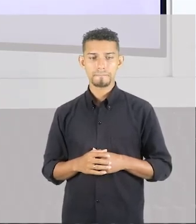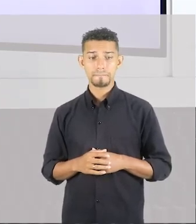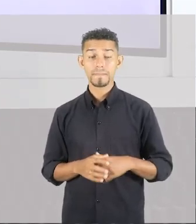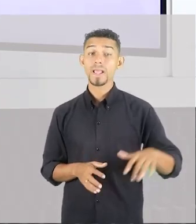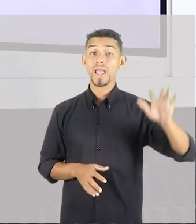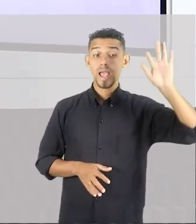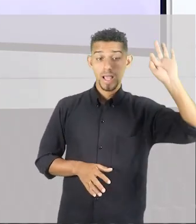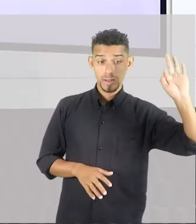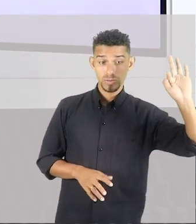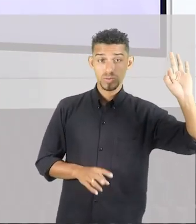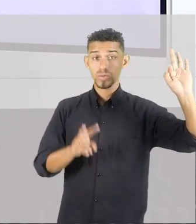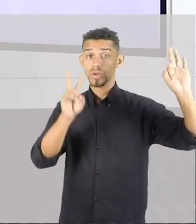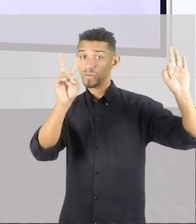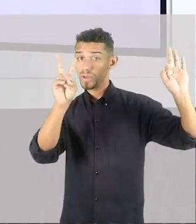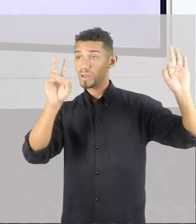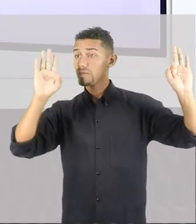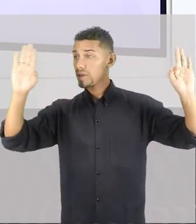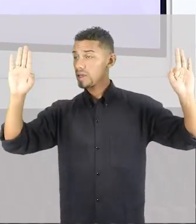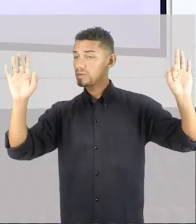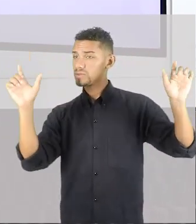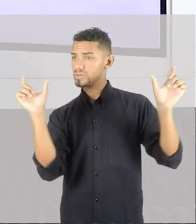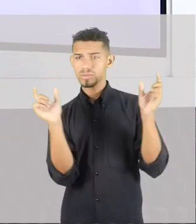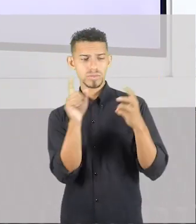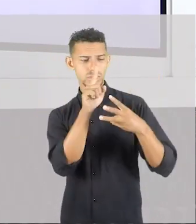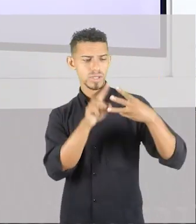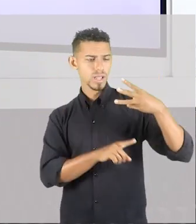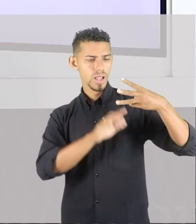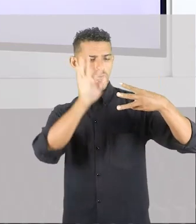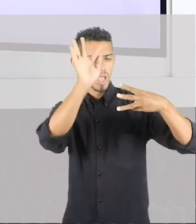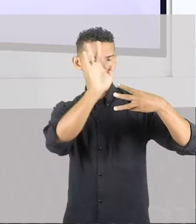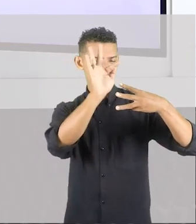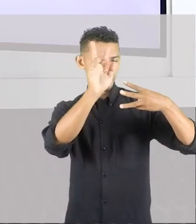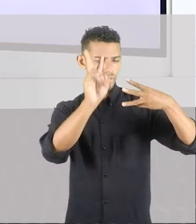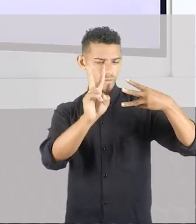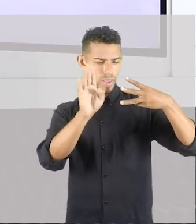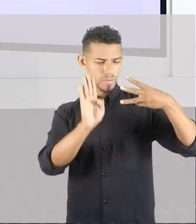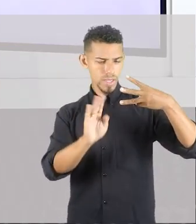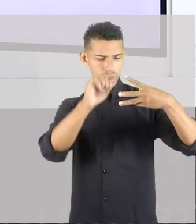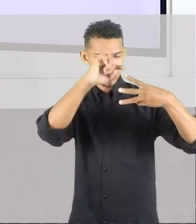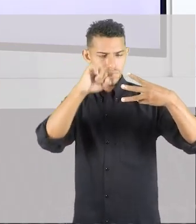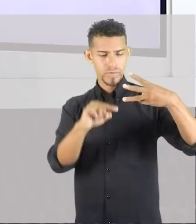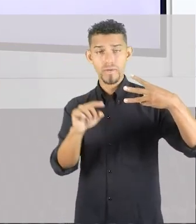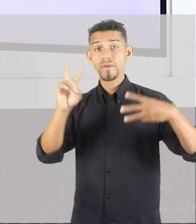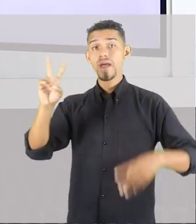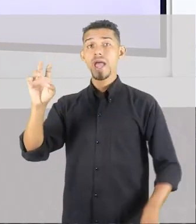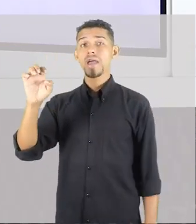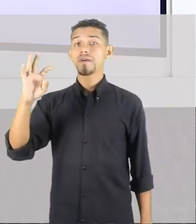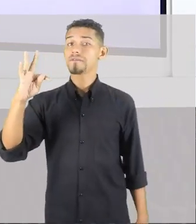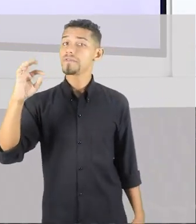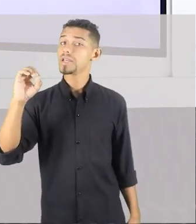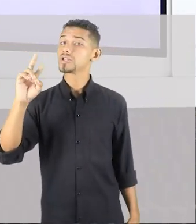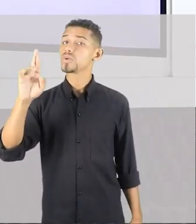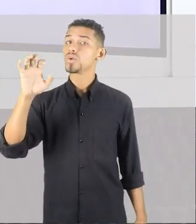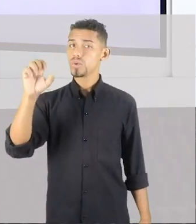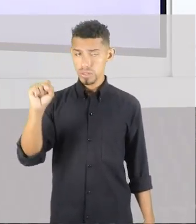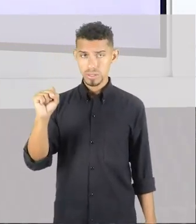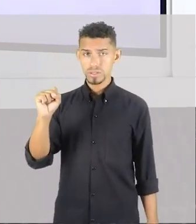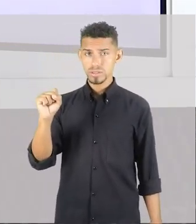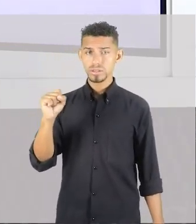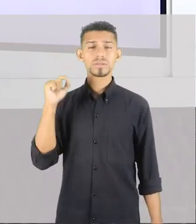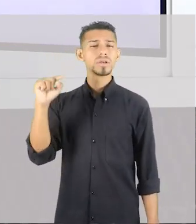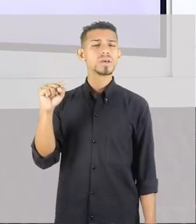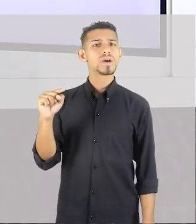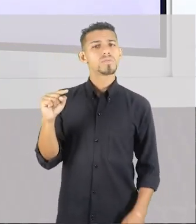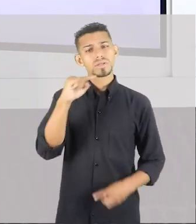grandeza. Essas 3 grandezas são grandezas vetoriais. Então, elas são representadas por vetores. Uma